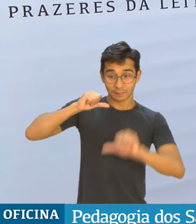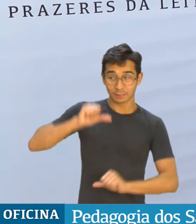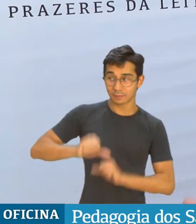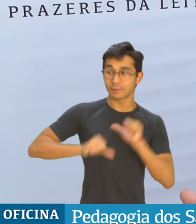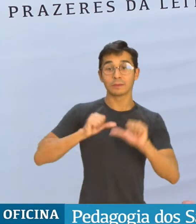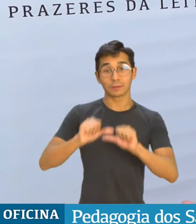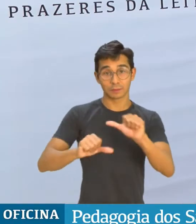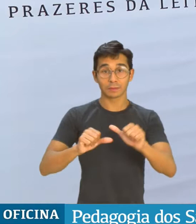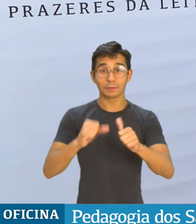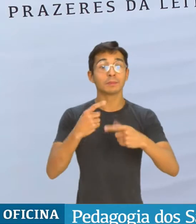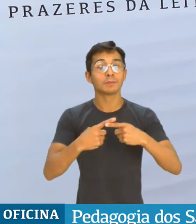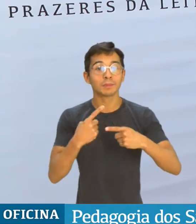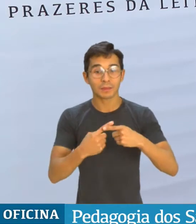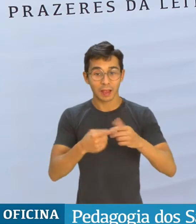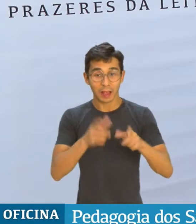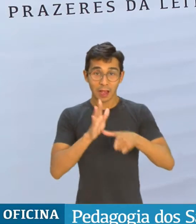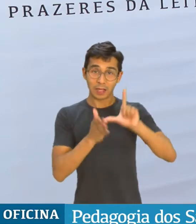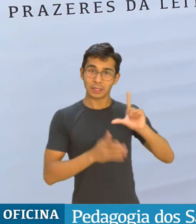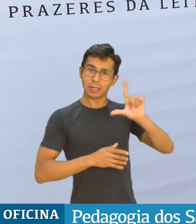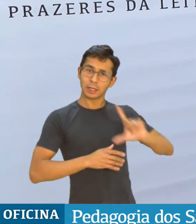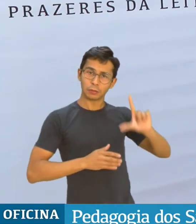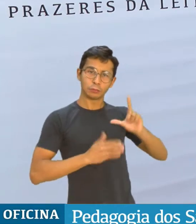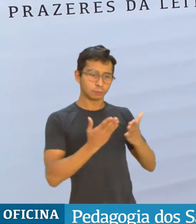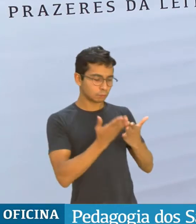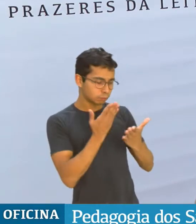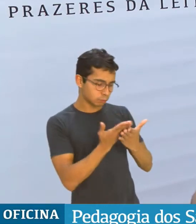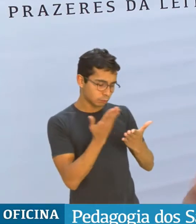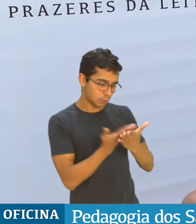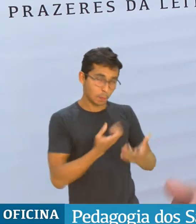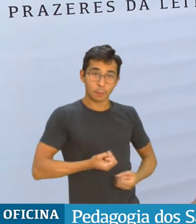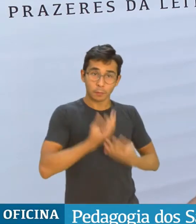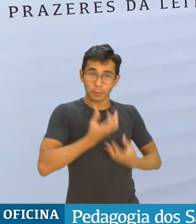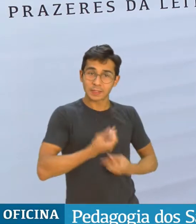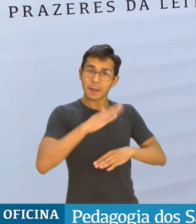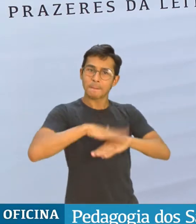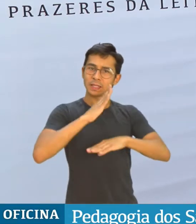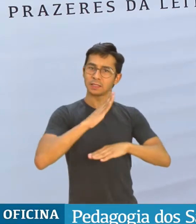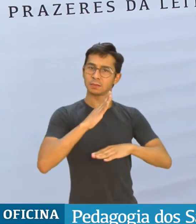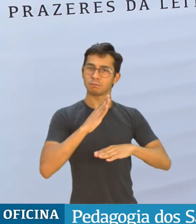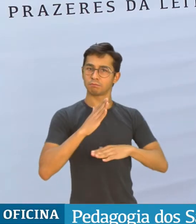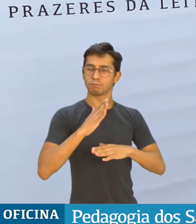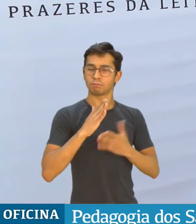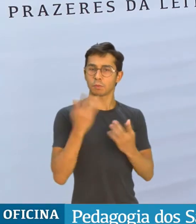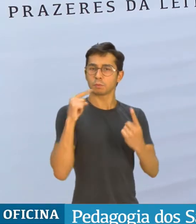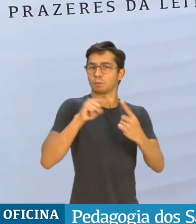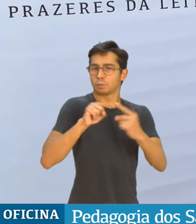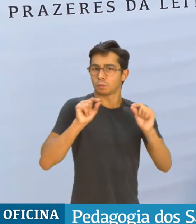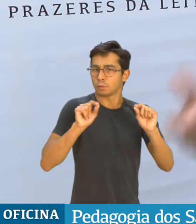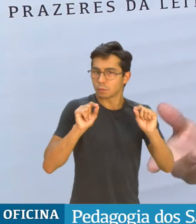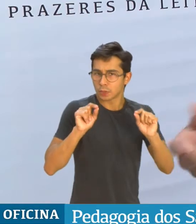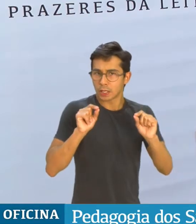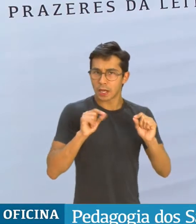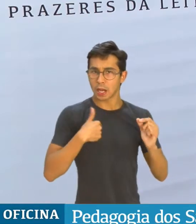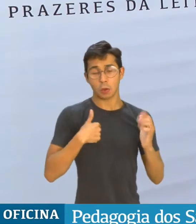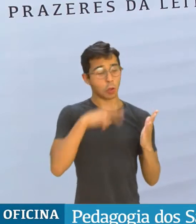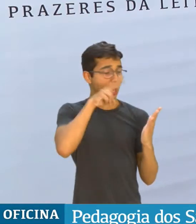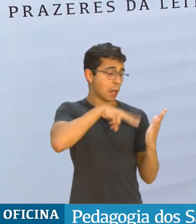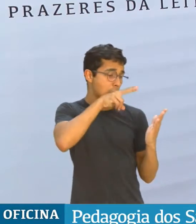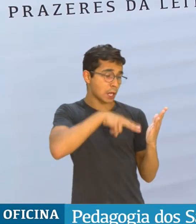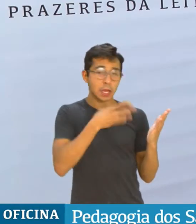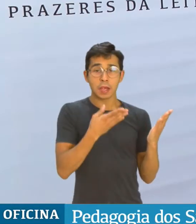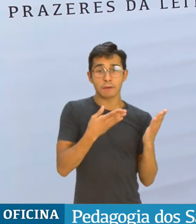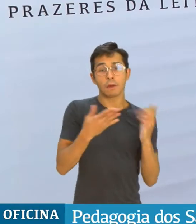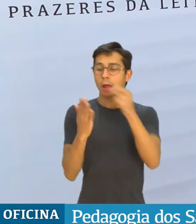até então a poesia e a literatura sempre tinha uma função mais prática, mais pragmática. Era ler um livro por causa de